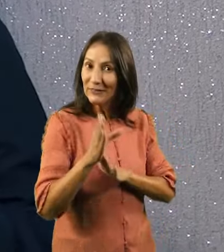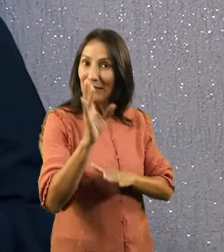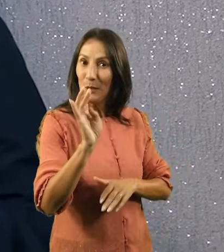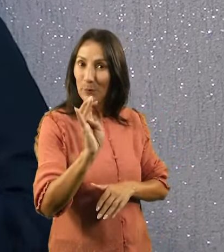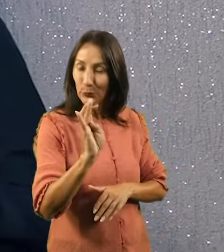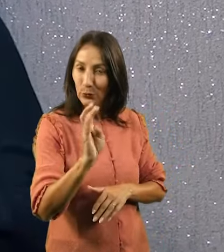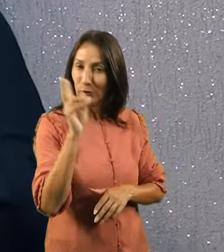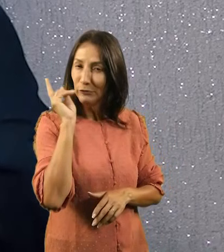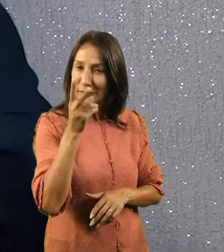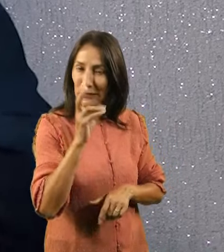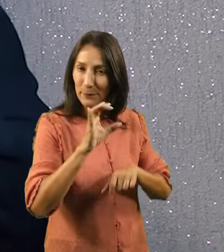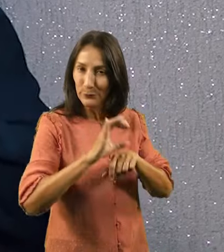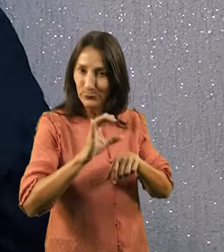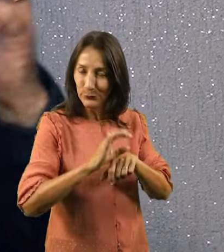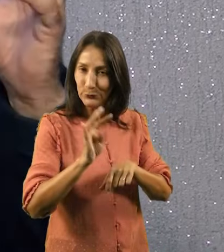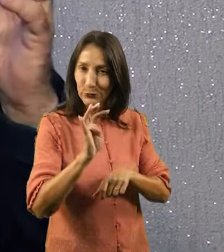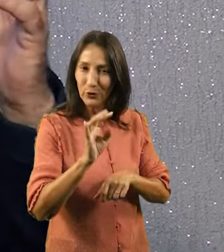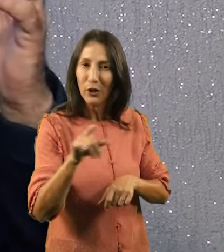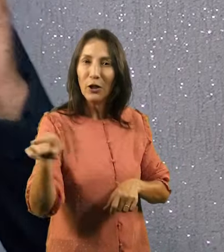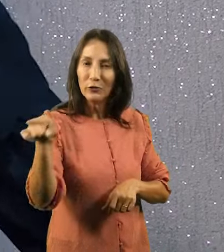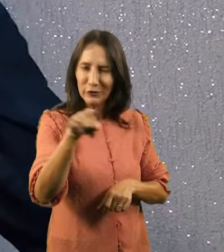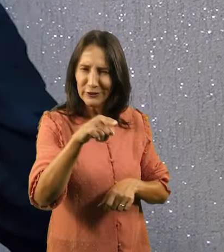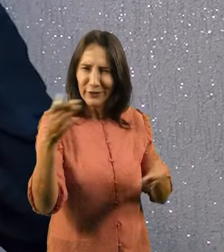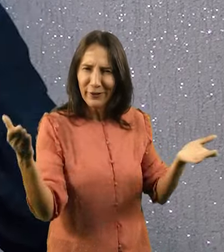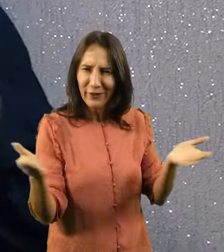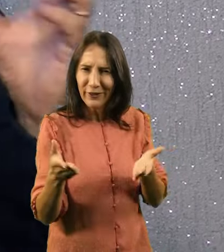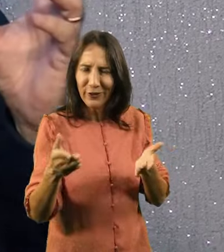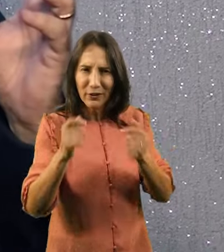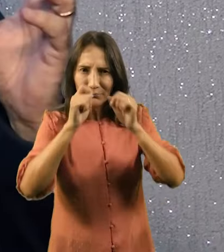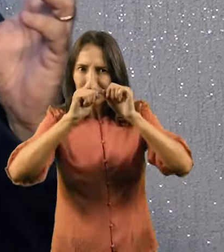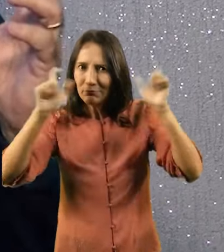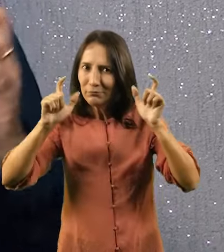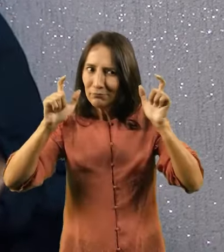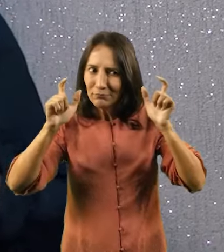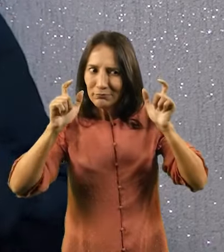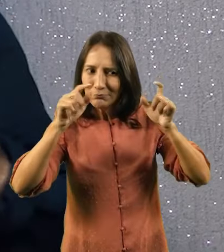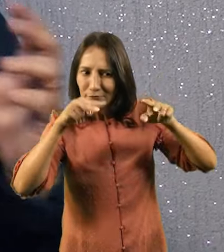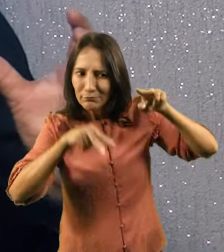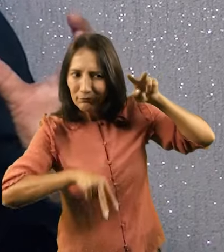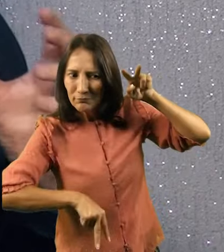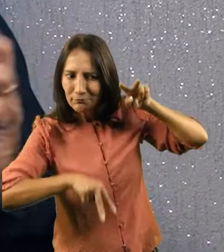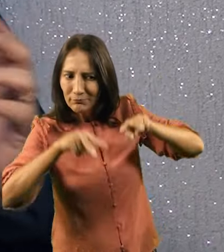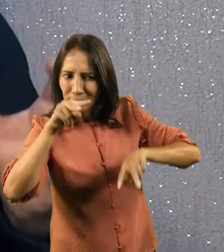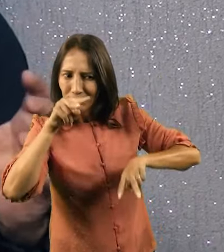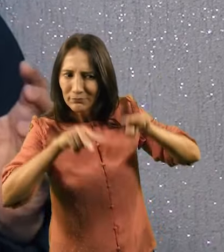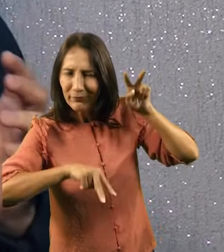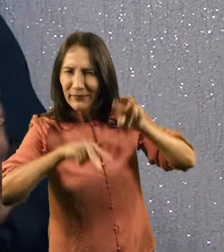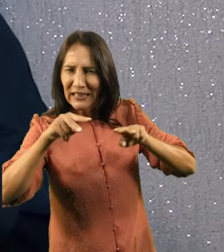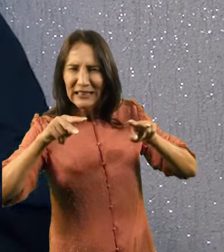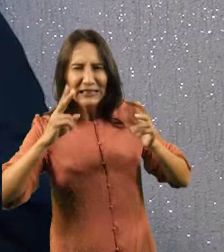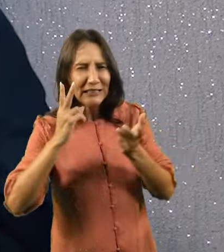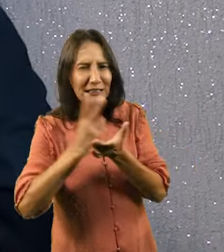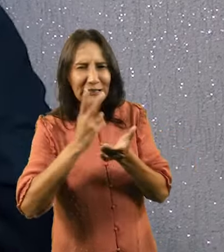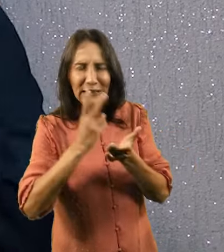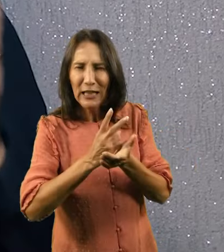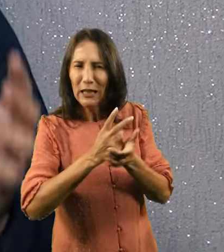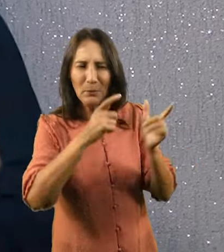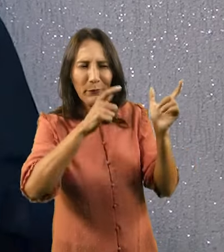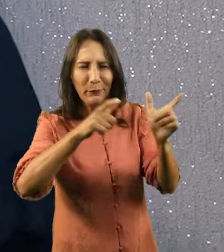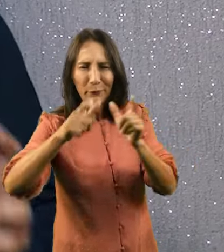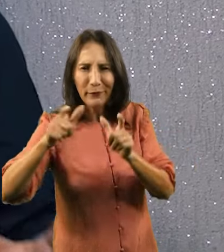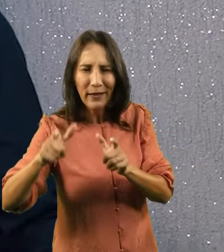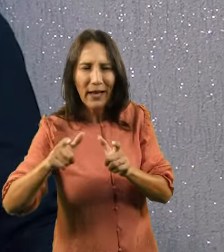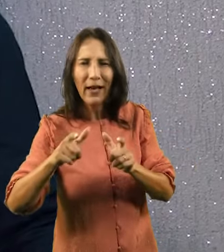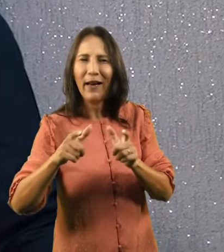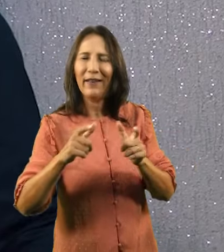agora. Agora é o momento de você abrir o seu olho, ficar de antenas ligadas em todas as situações, em todos os